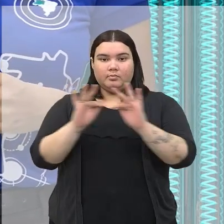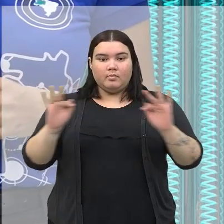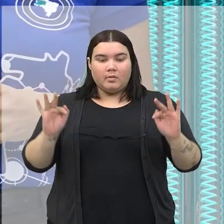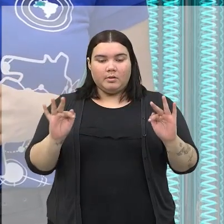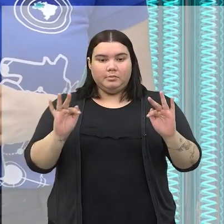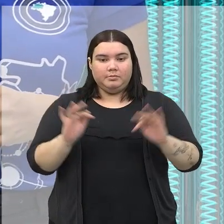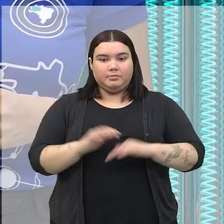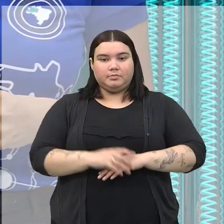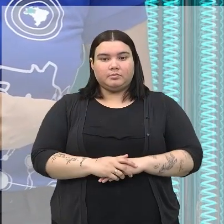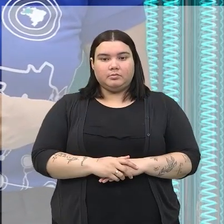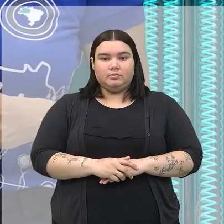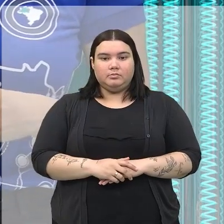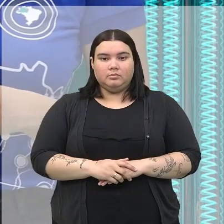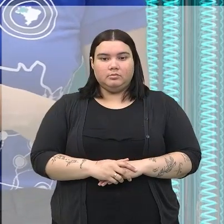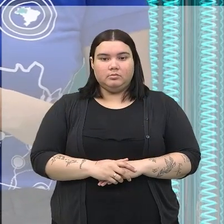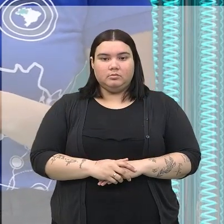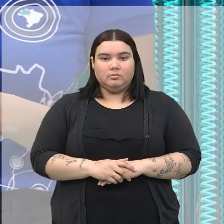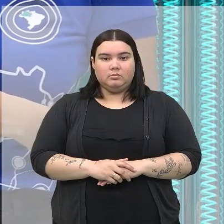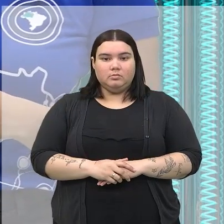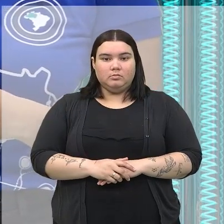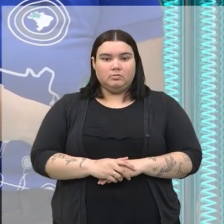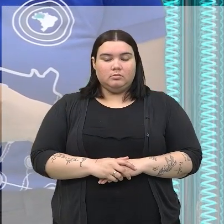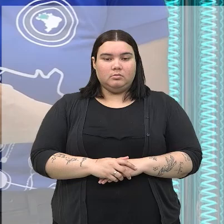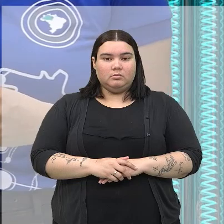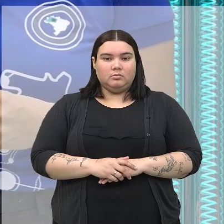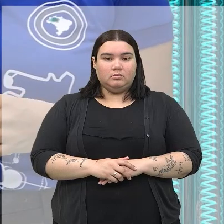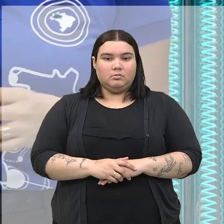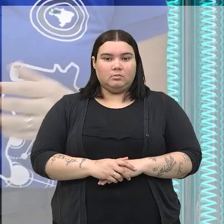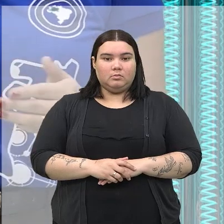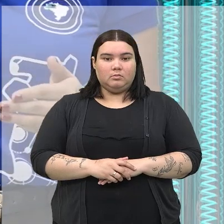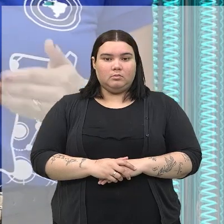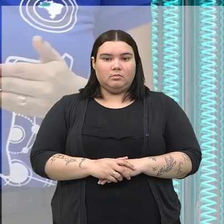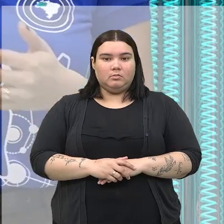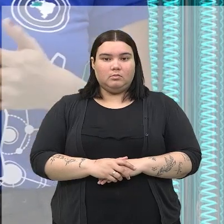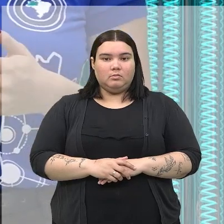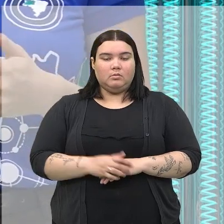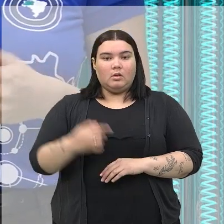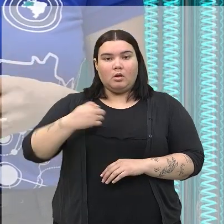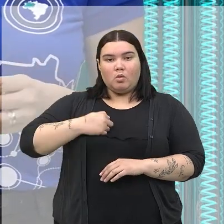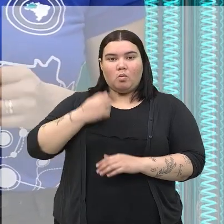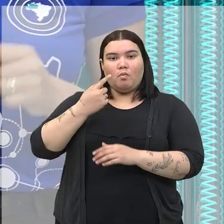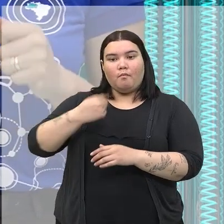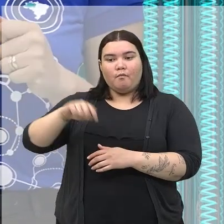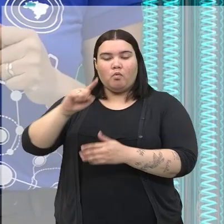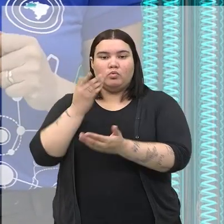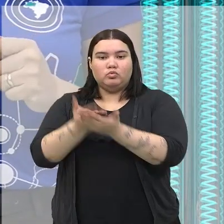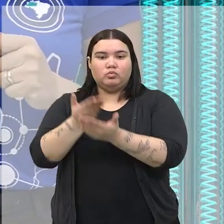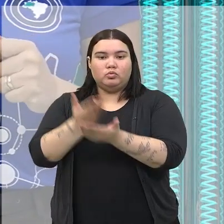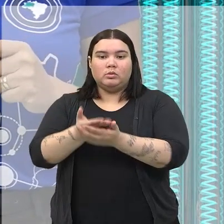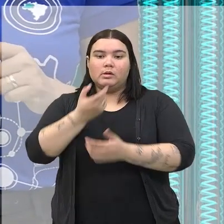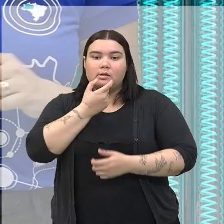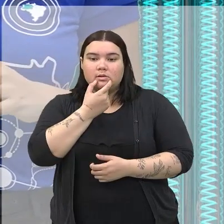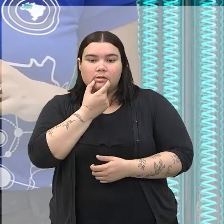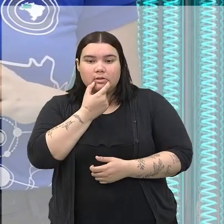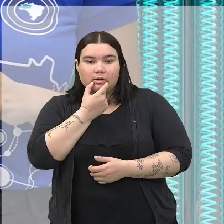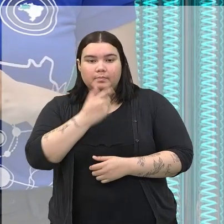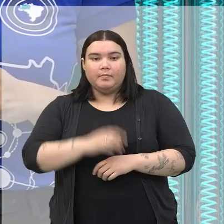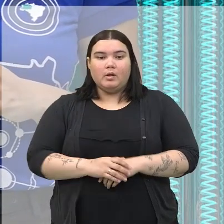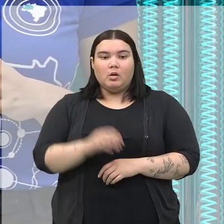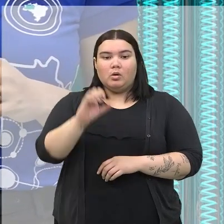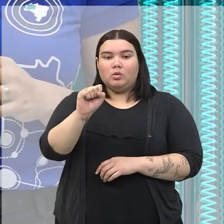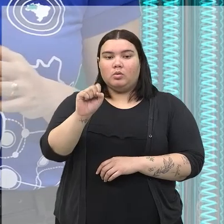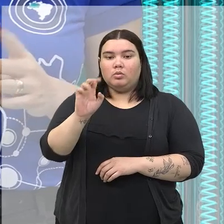study English. I will study English. Eu vou estudar inglês. O study é o